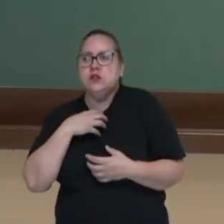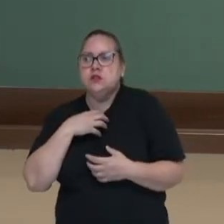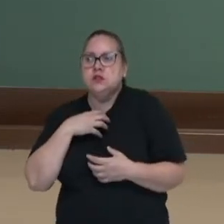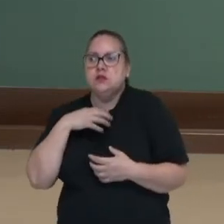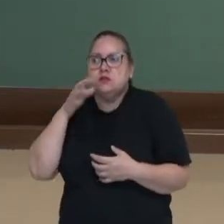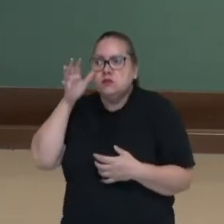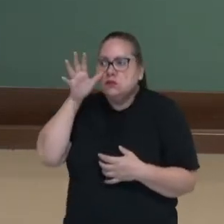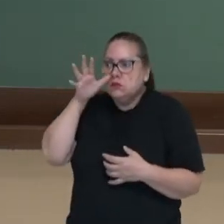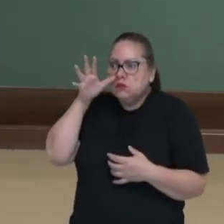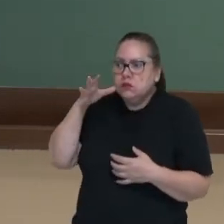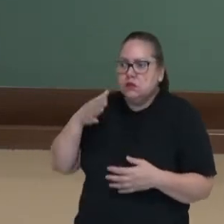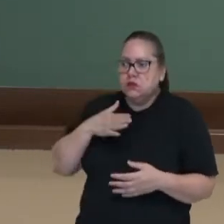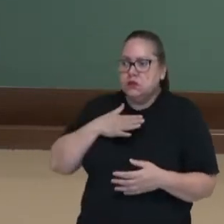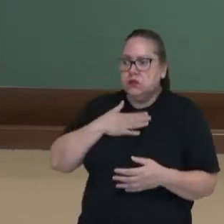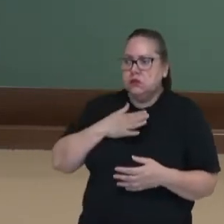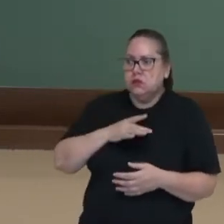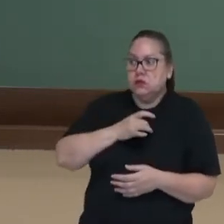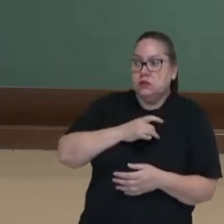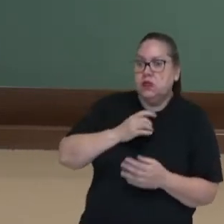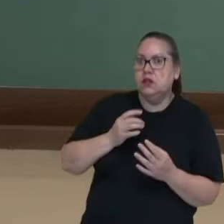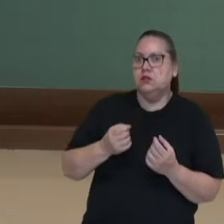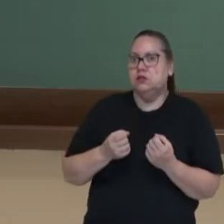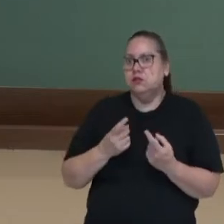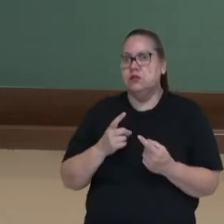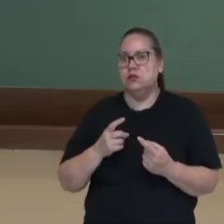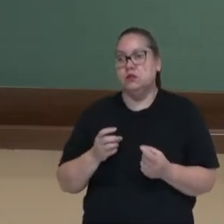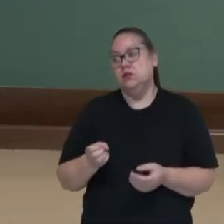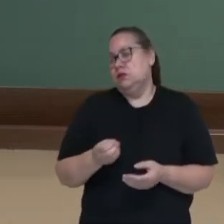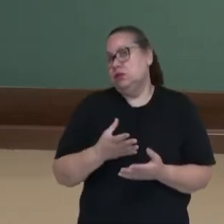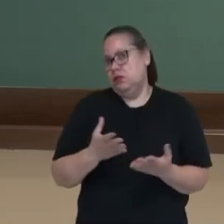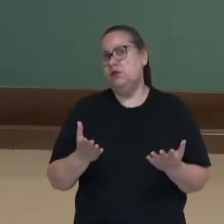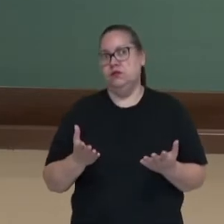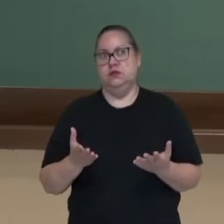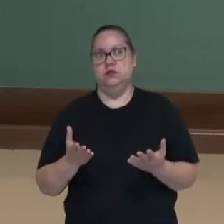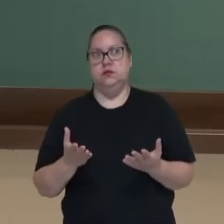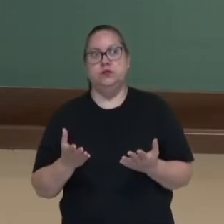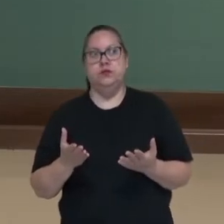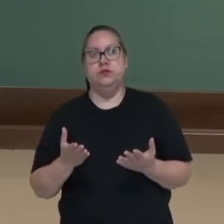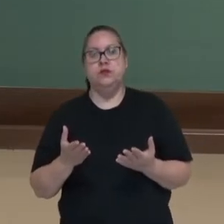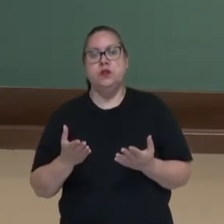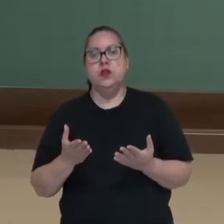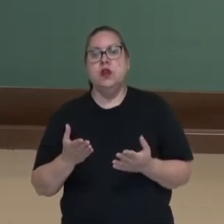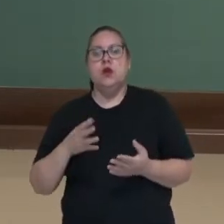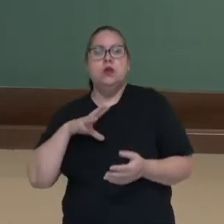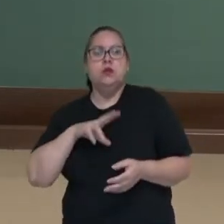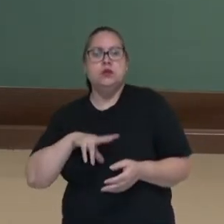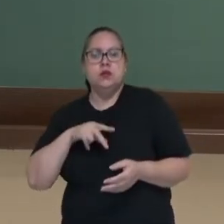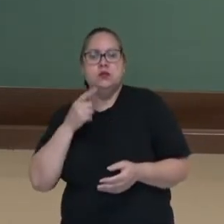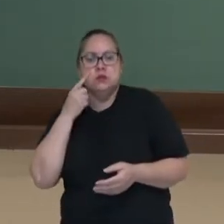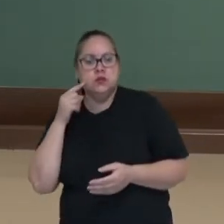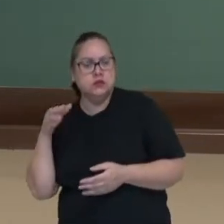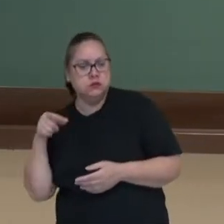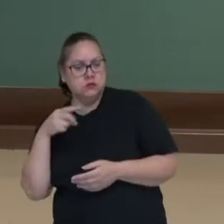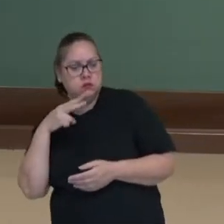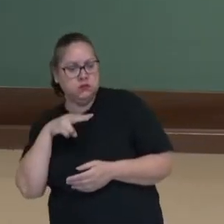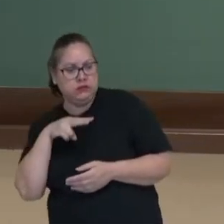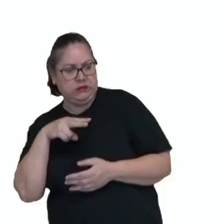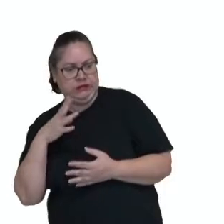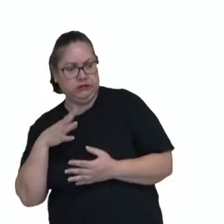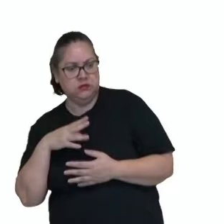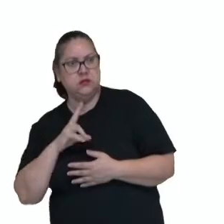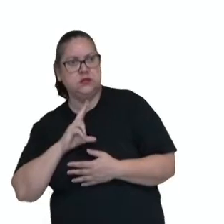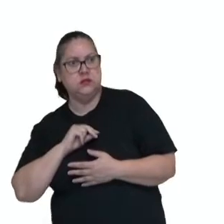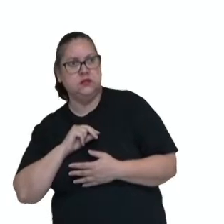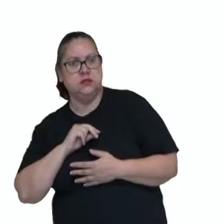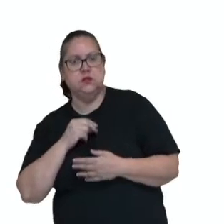mesmo tempo o espanto, quem sabe até o medo, né? De algo novo, não é mesmo? Os portugueses, por sua vez, também estranharam os tupiniquins,